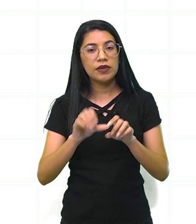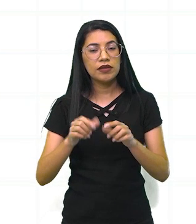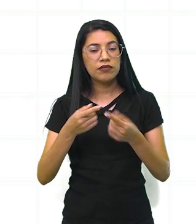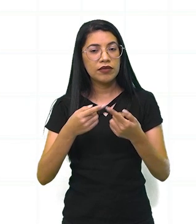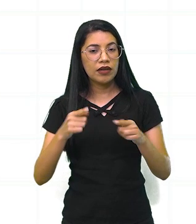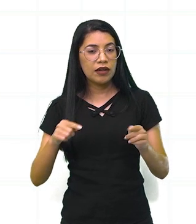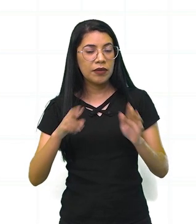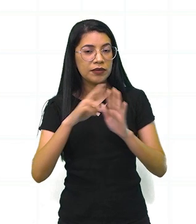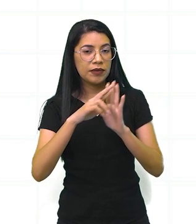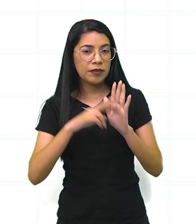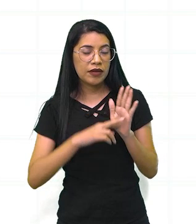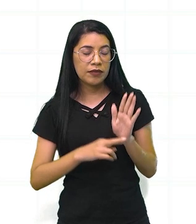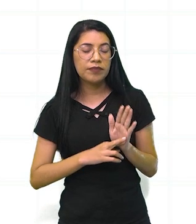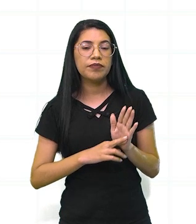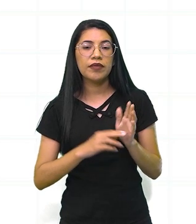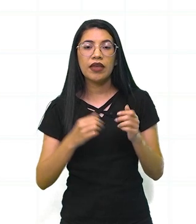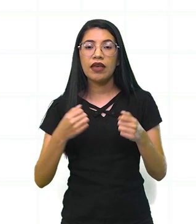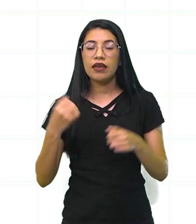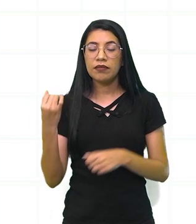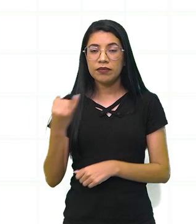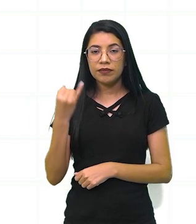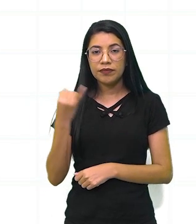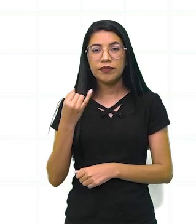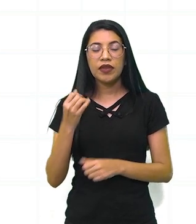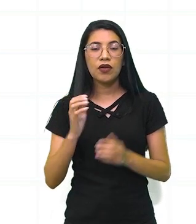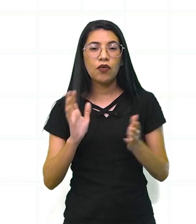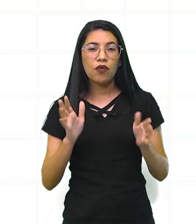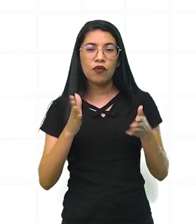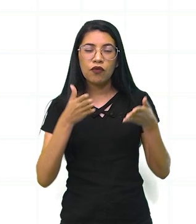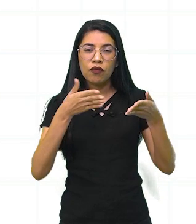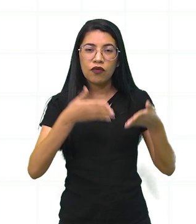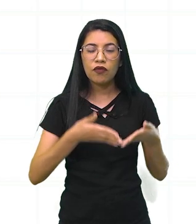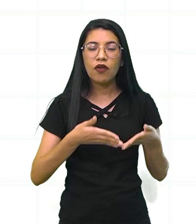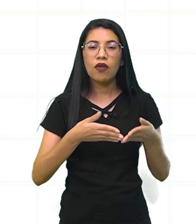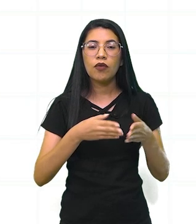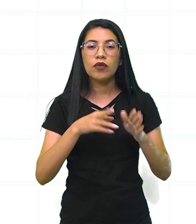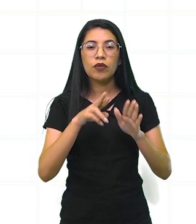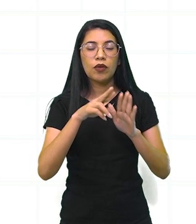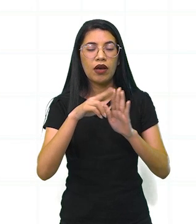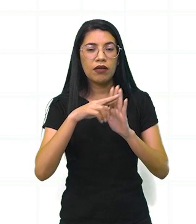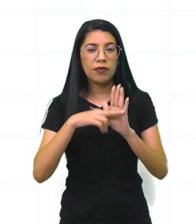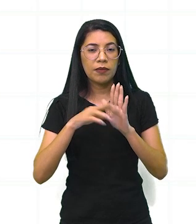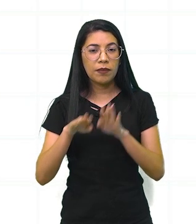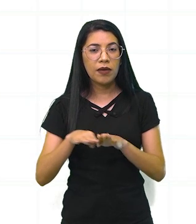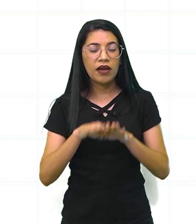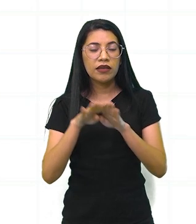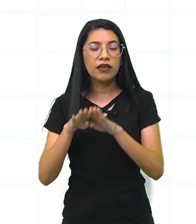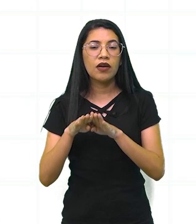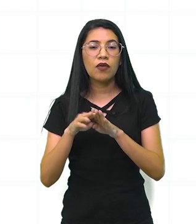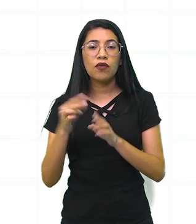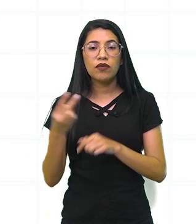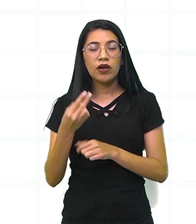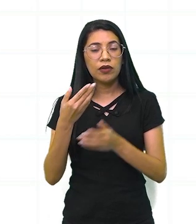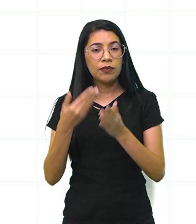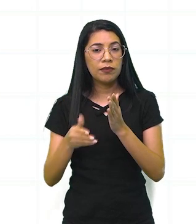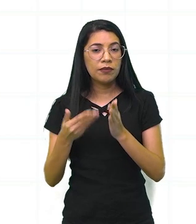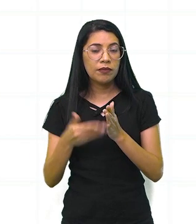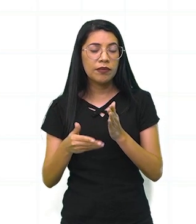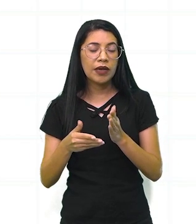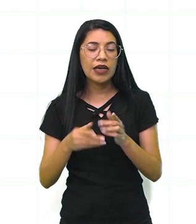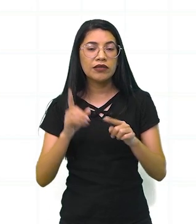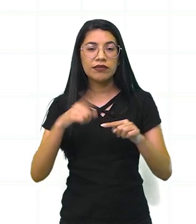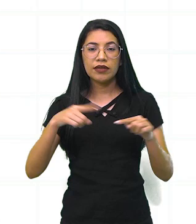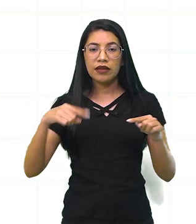seja importante a ênfase excessiva na Norma padrão ela vai desvalorizar tá E e a riqueza da variação